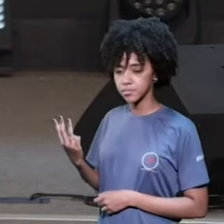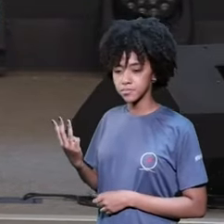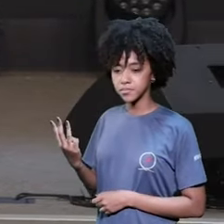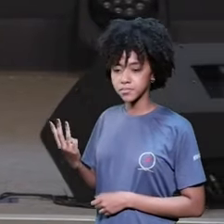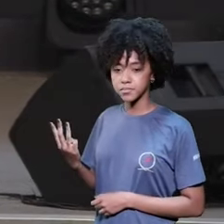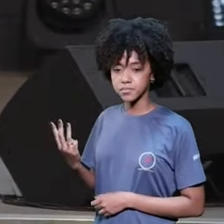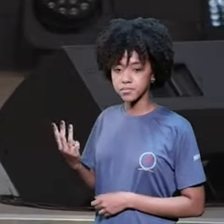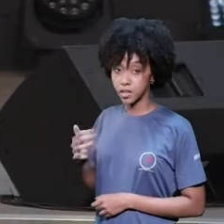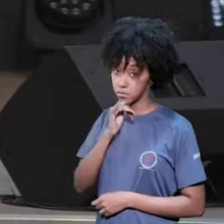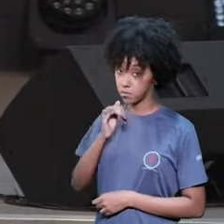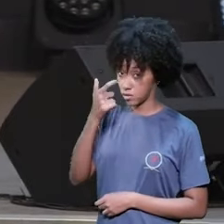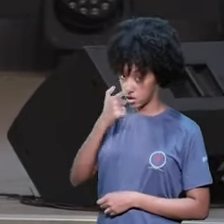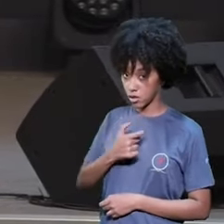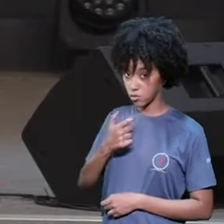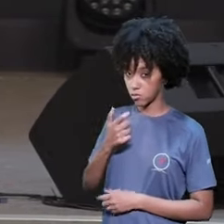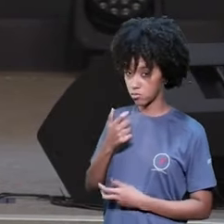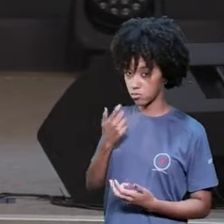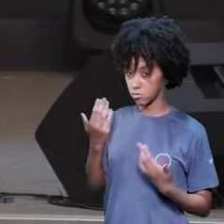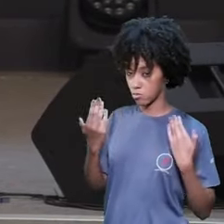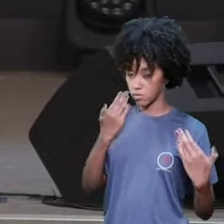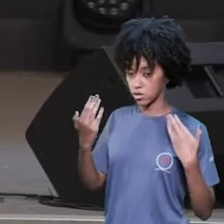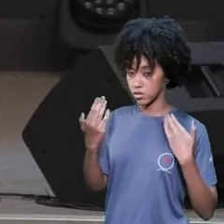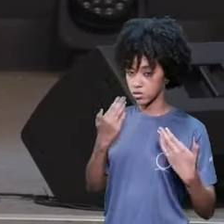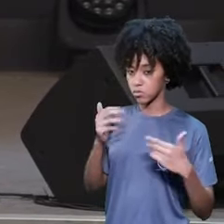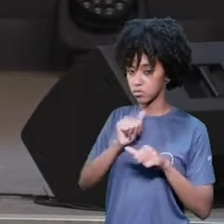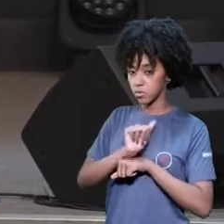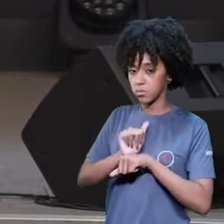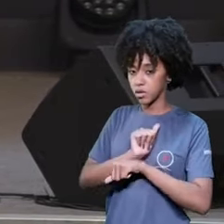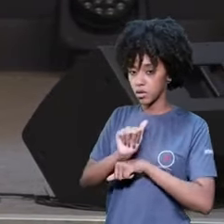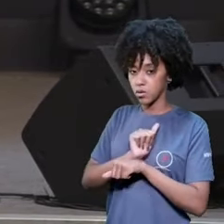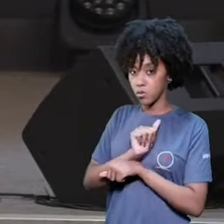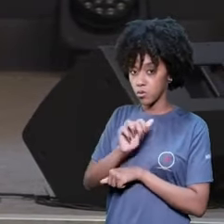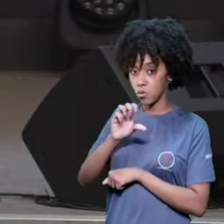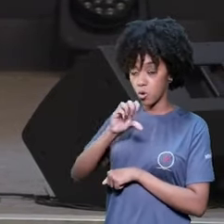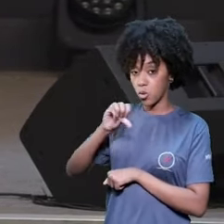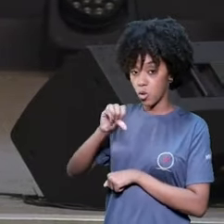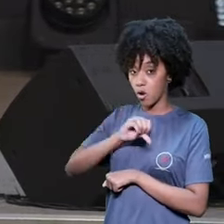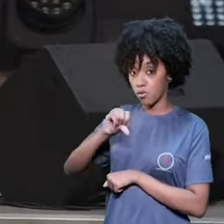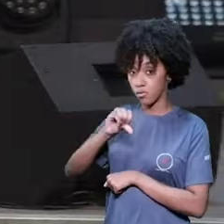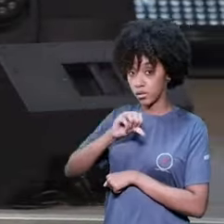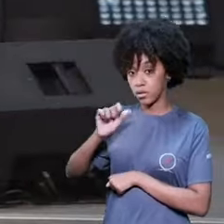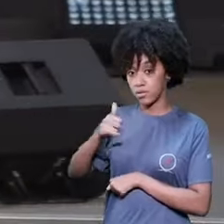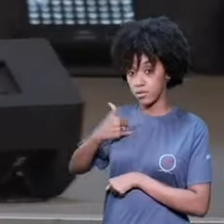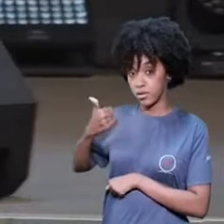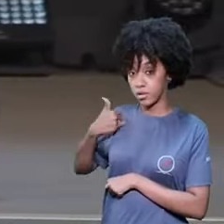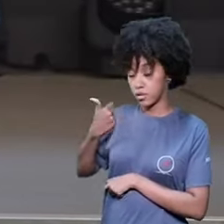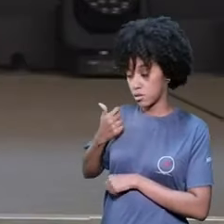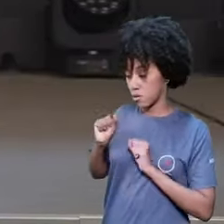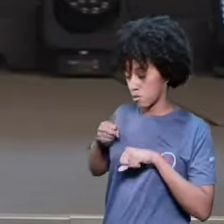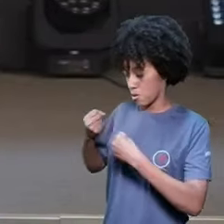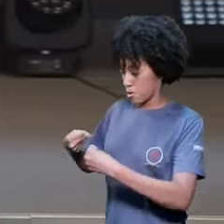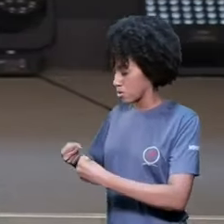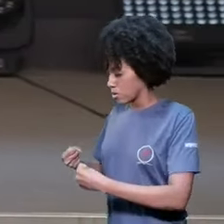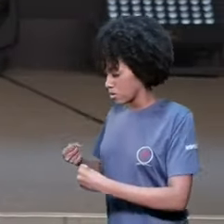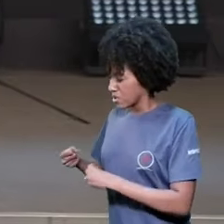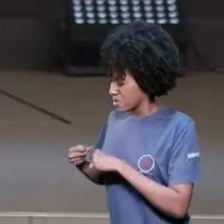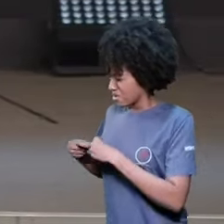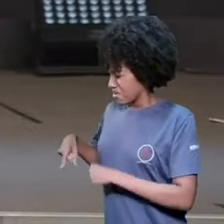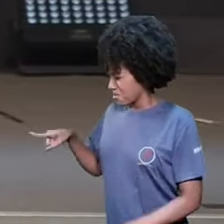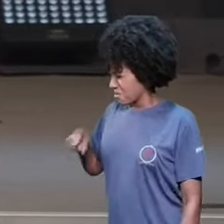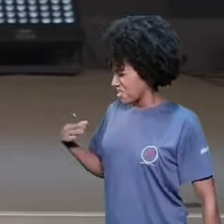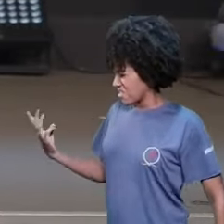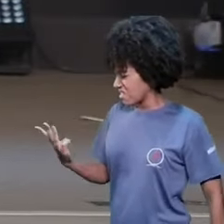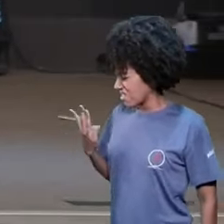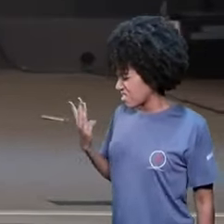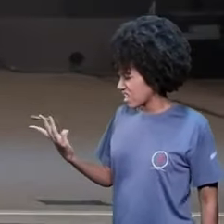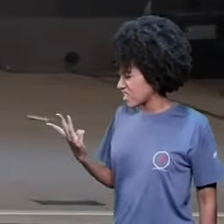99 anos. Correr com 99 anos já não é uma coisa que não deve ser fácil. Ele sai correndo. Se fosse eu, diria assim, vocês três, vem cá, por favor,